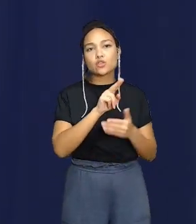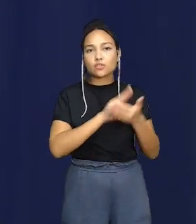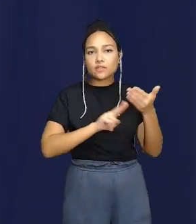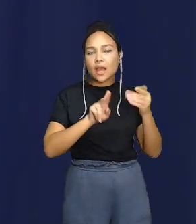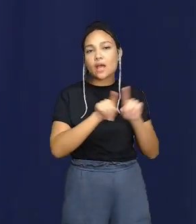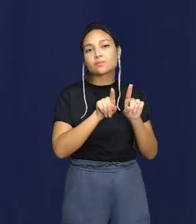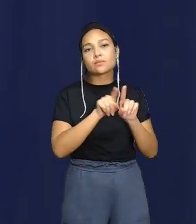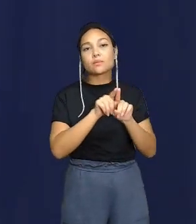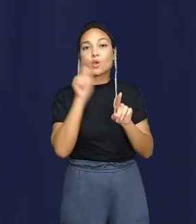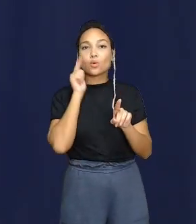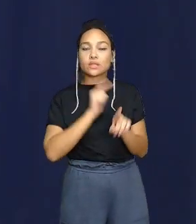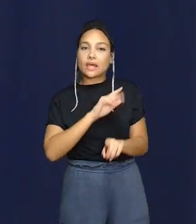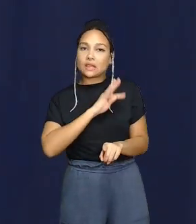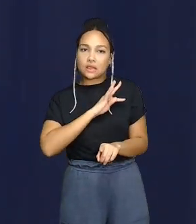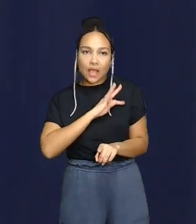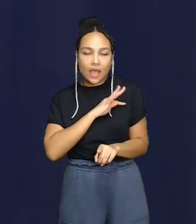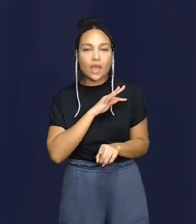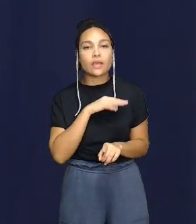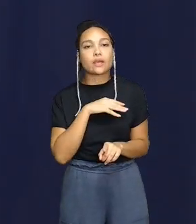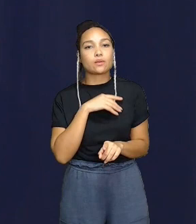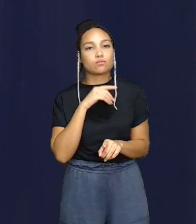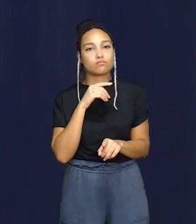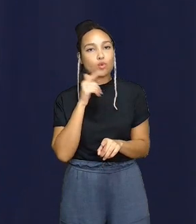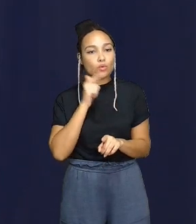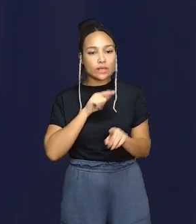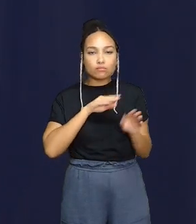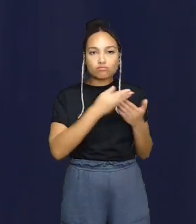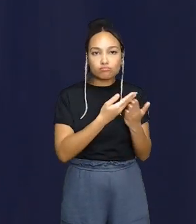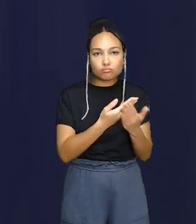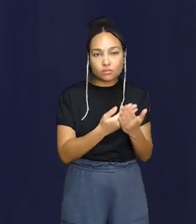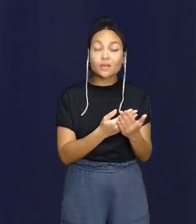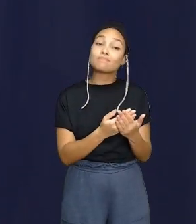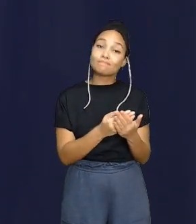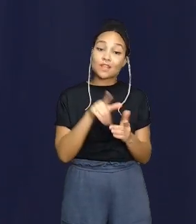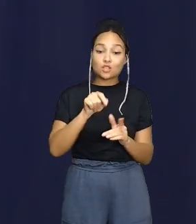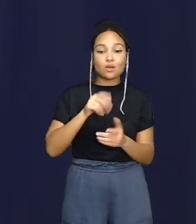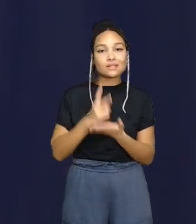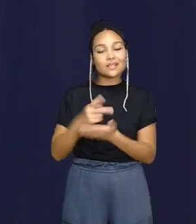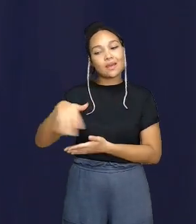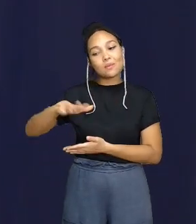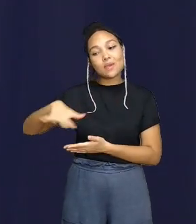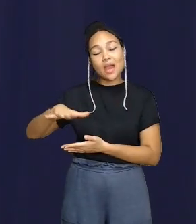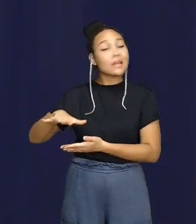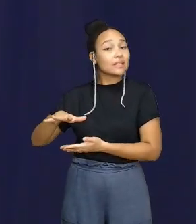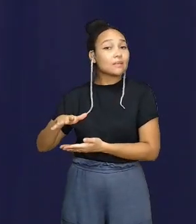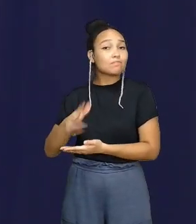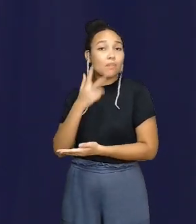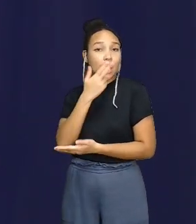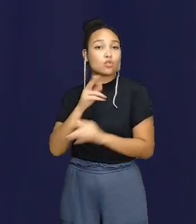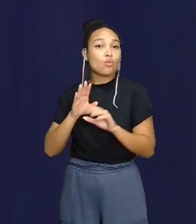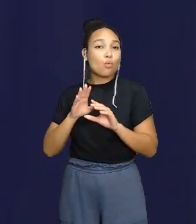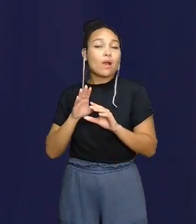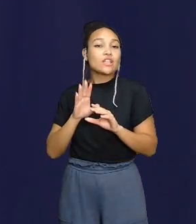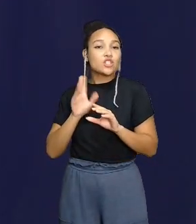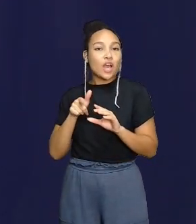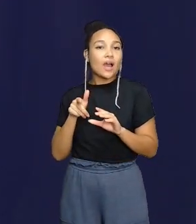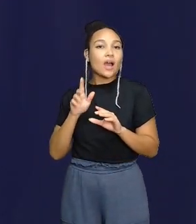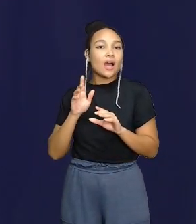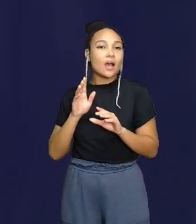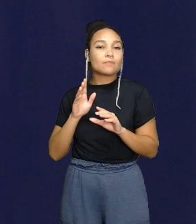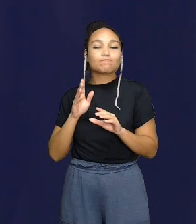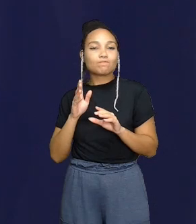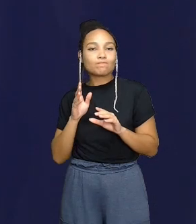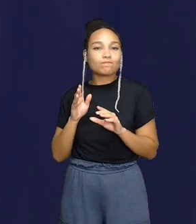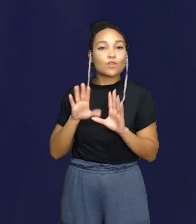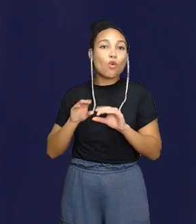um tecnólogo, ele acaba indo para aqueles lugares que ele já está fora da caixinha dele, né? Então, o quanto